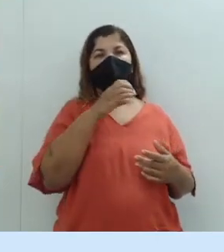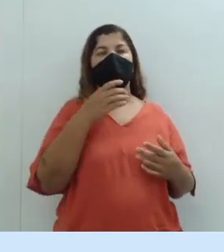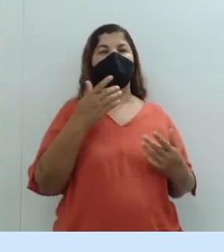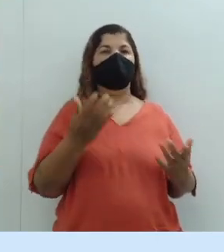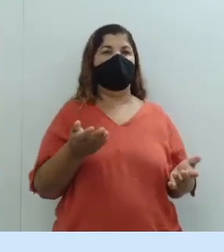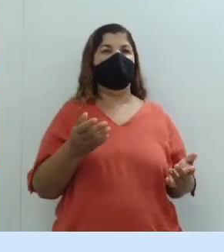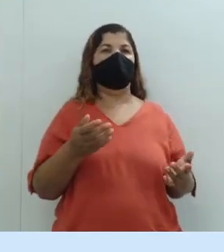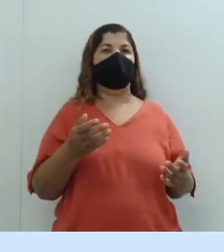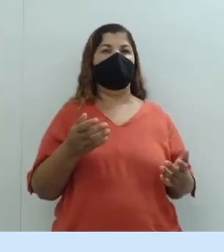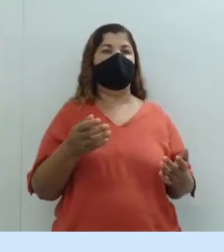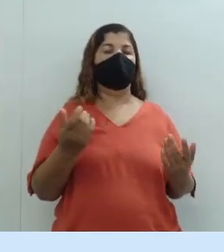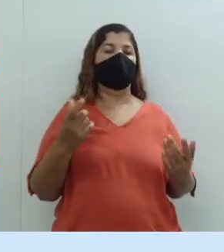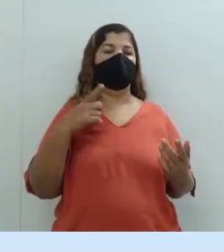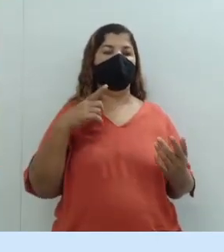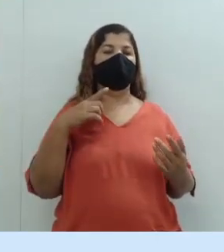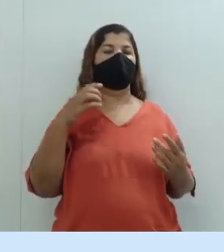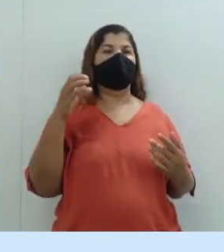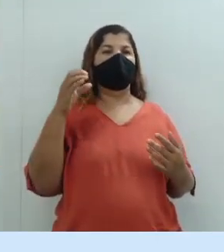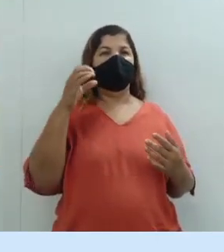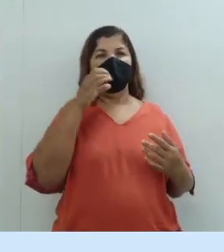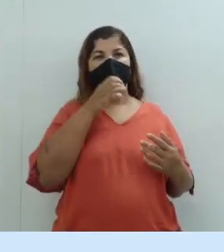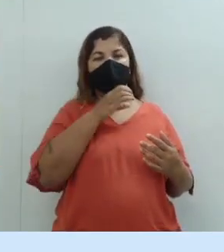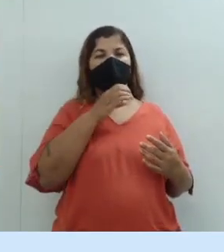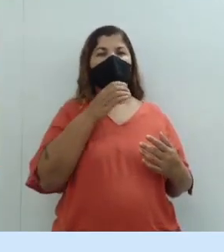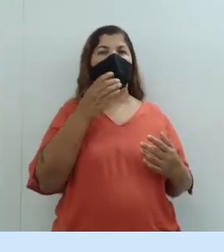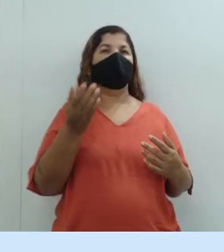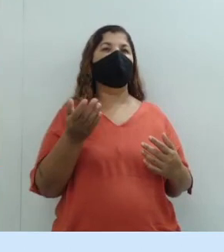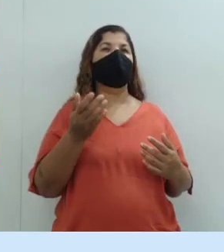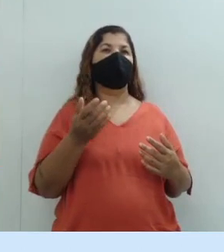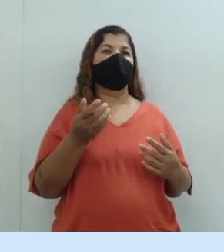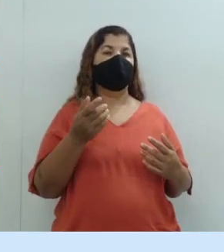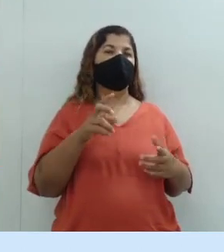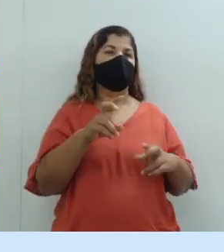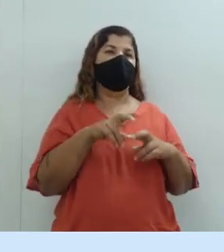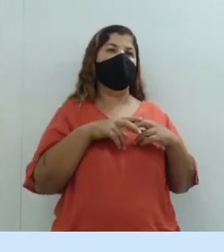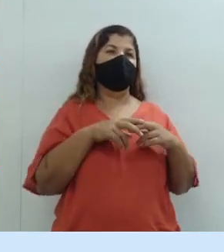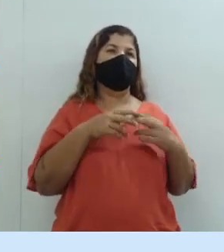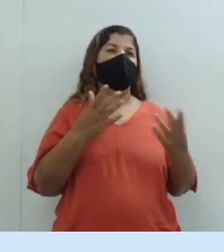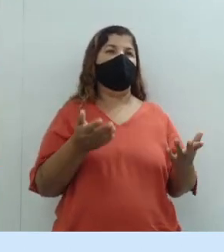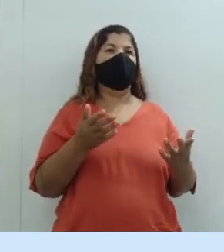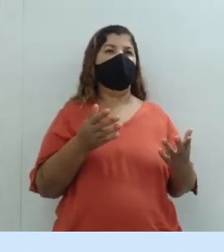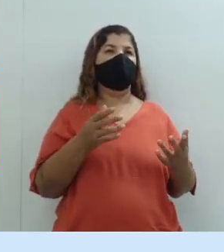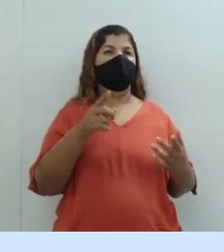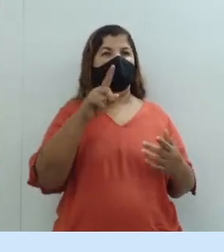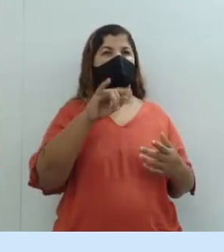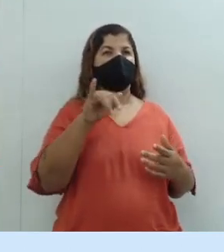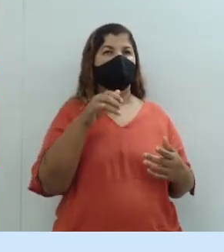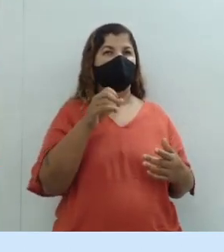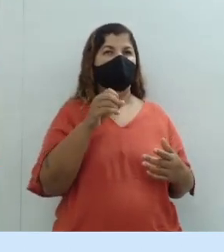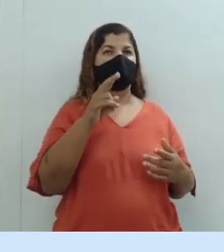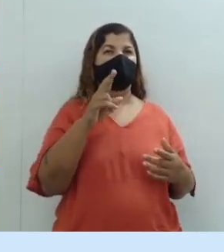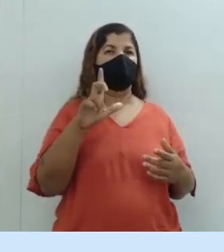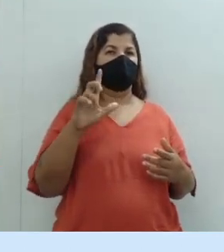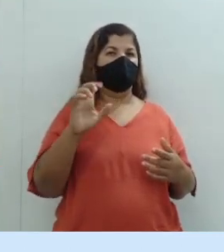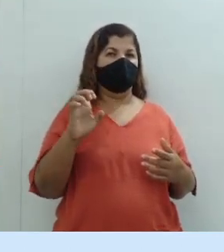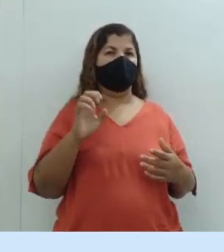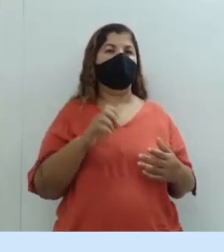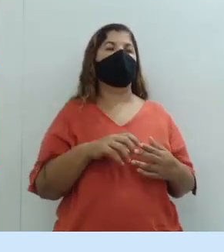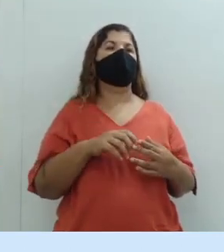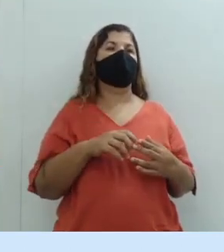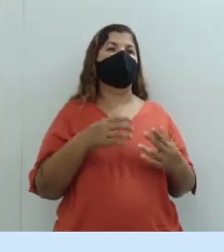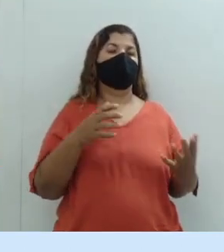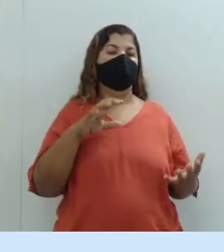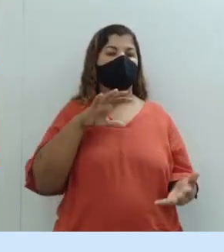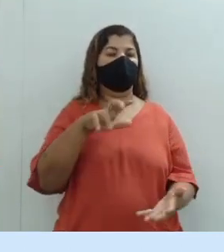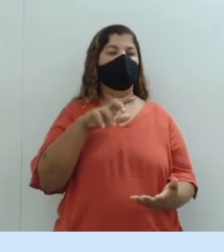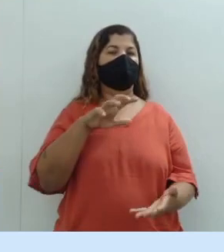calor que acontece, né, que é dissipado, é justamente devido a esse efeito Joule aí. Então, as máquinas elétricas e nas